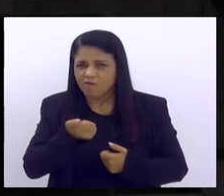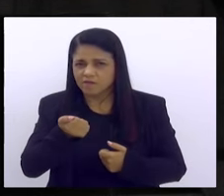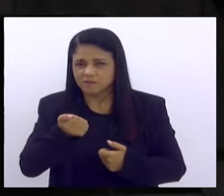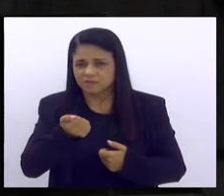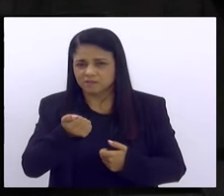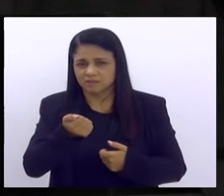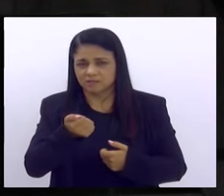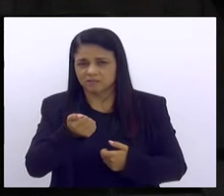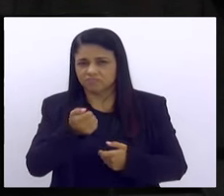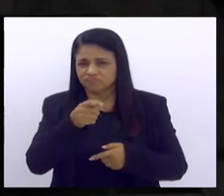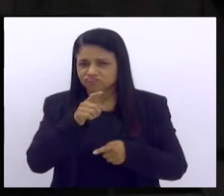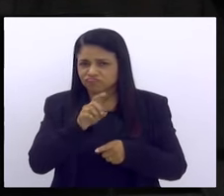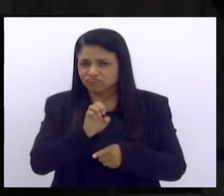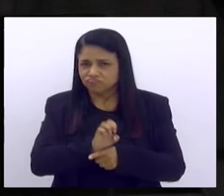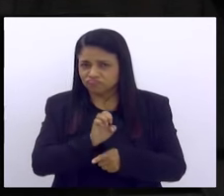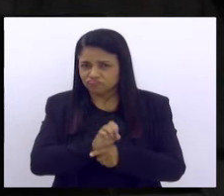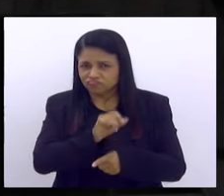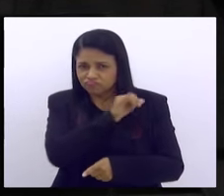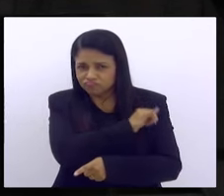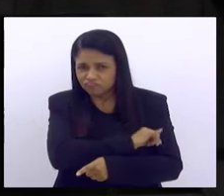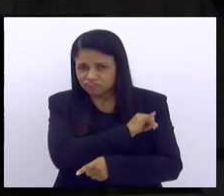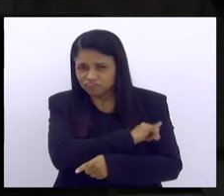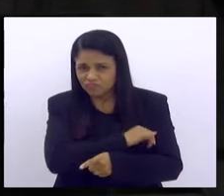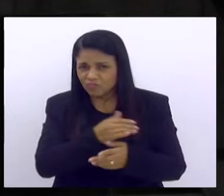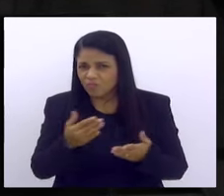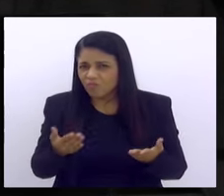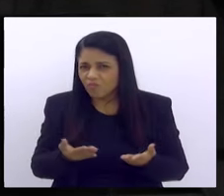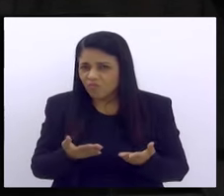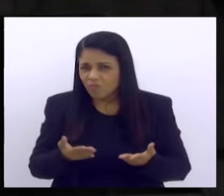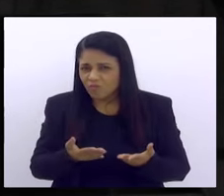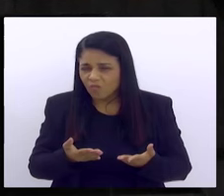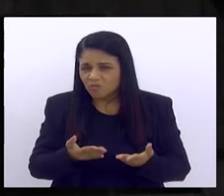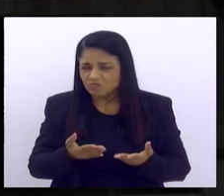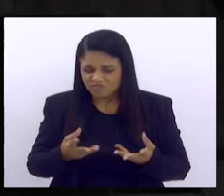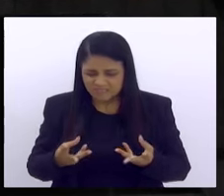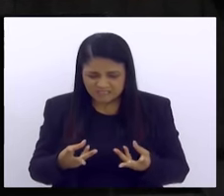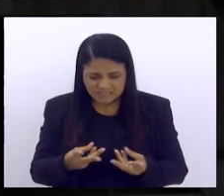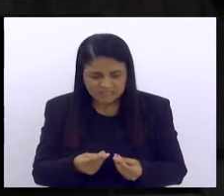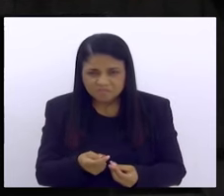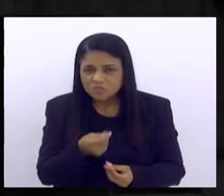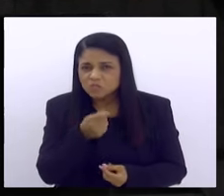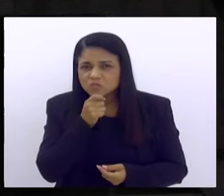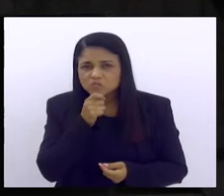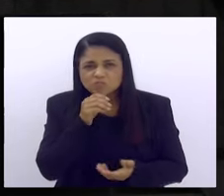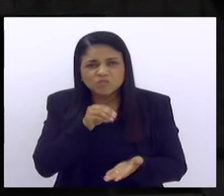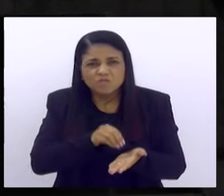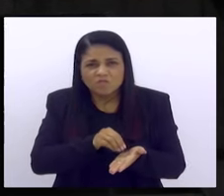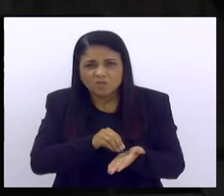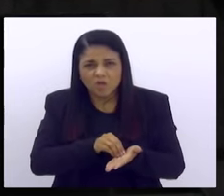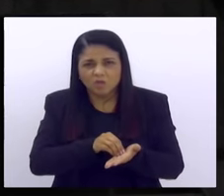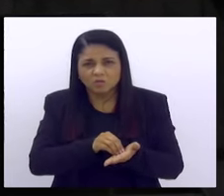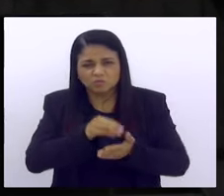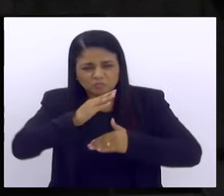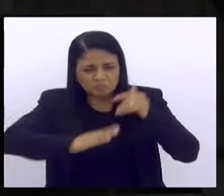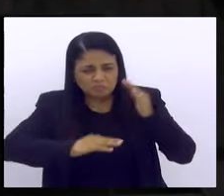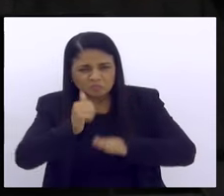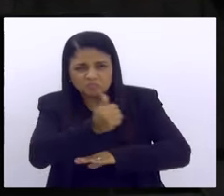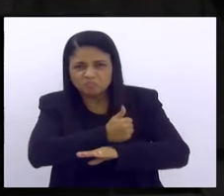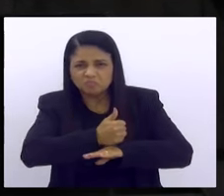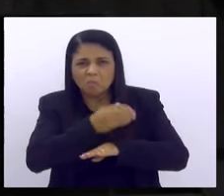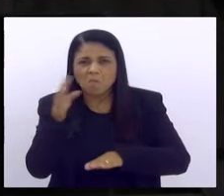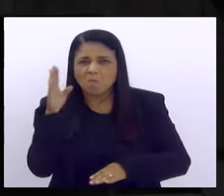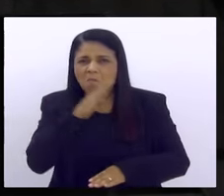acontece no Rio de Janeiro nos dias de hoje é tão grande, e a insensibilidade desses maus profissionais,